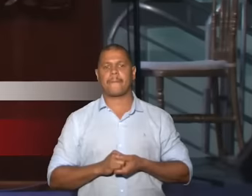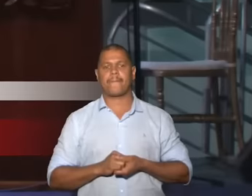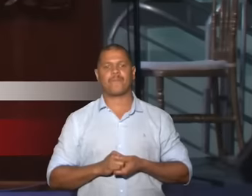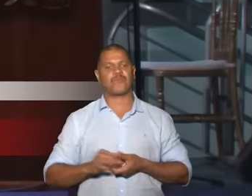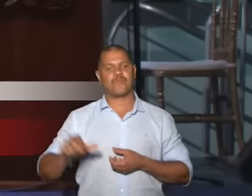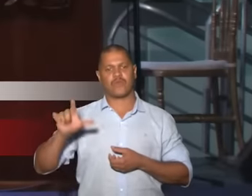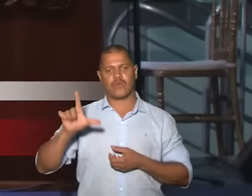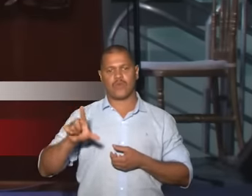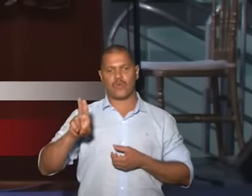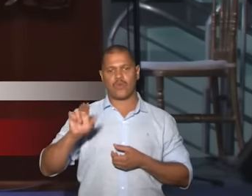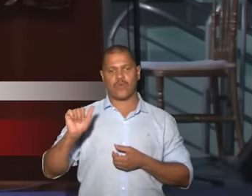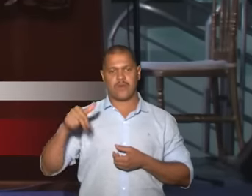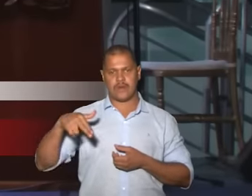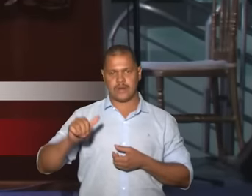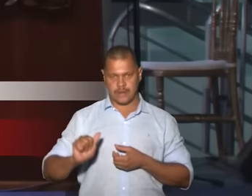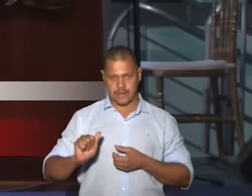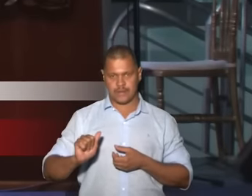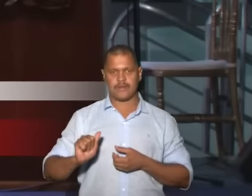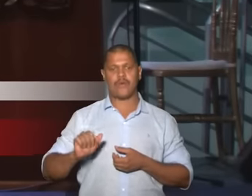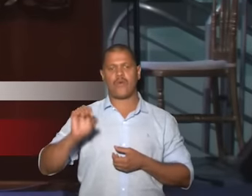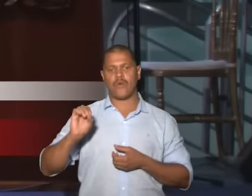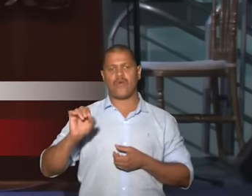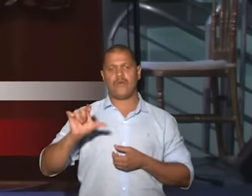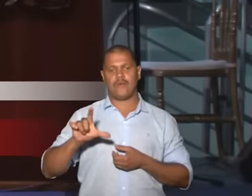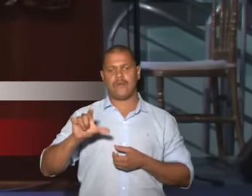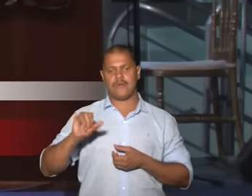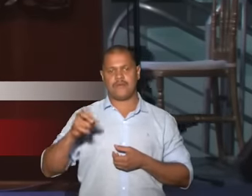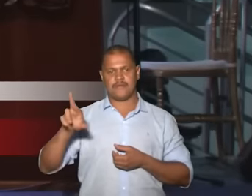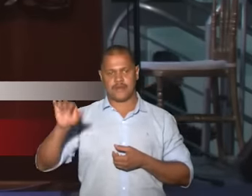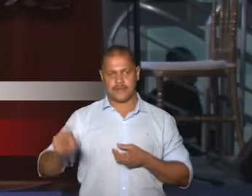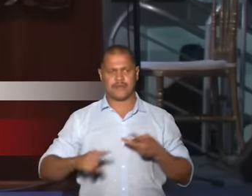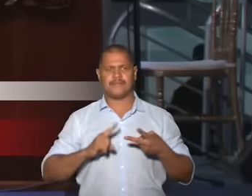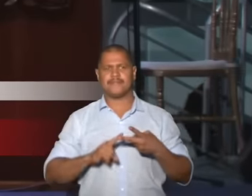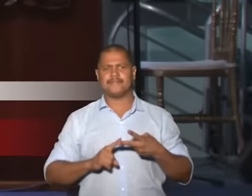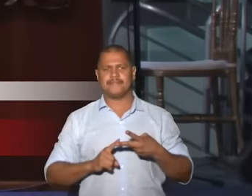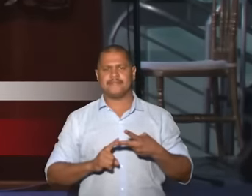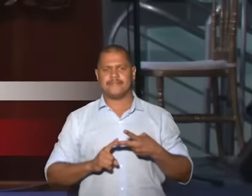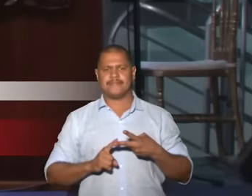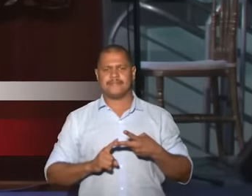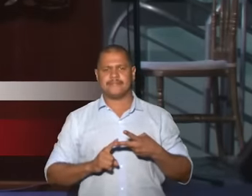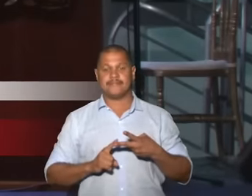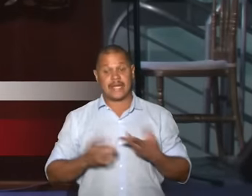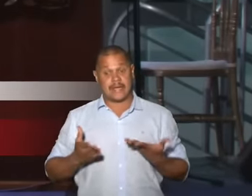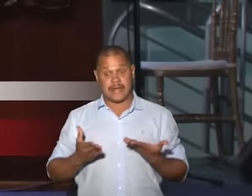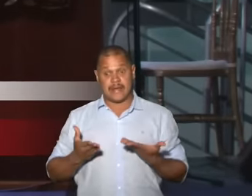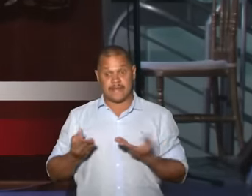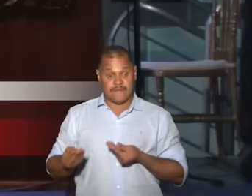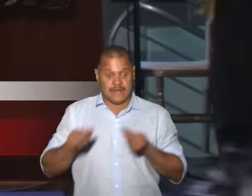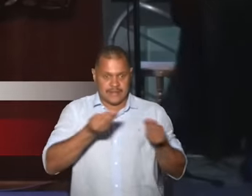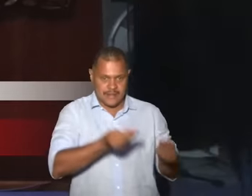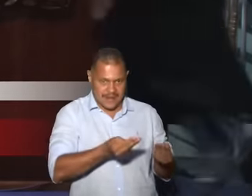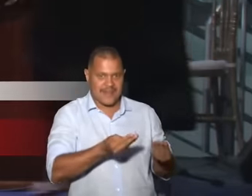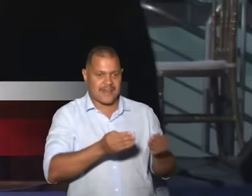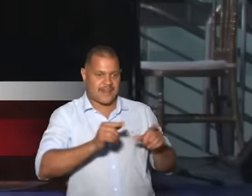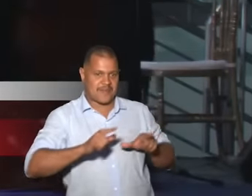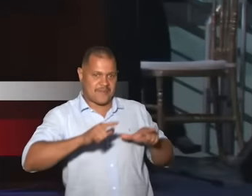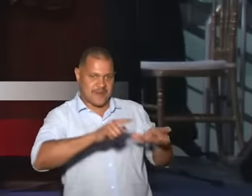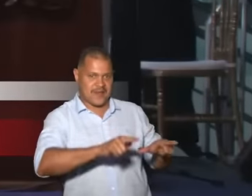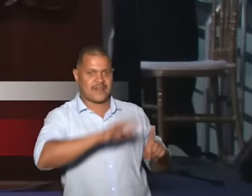Luana Martins Oliveira, que entregará as placas aos